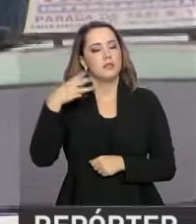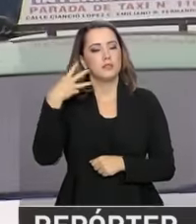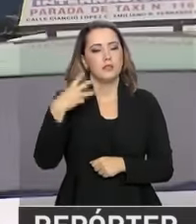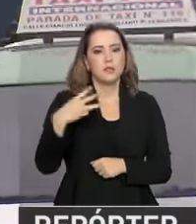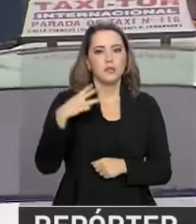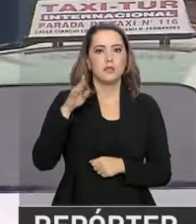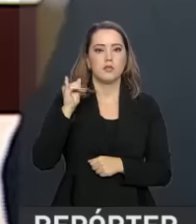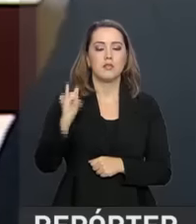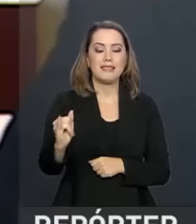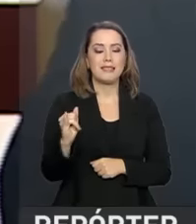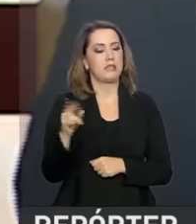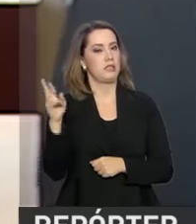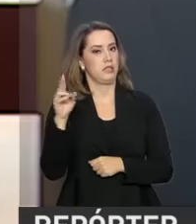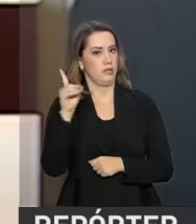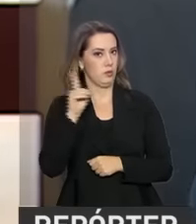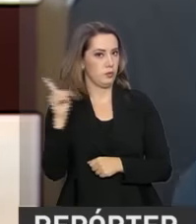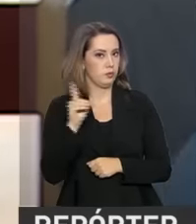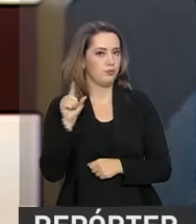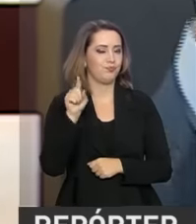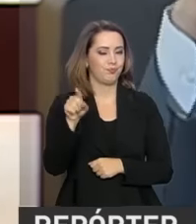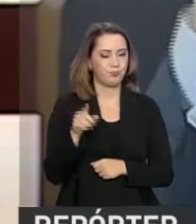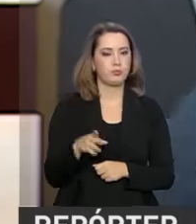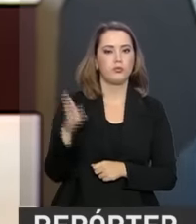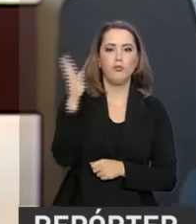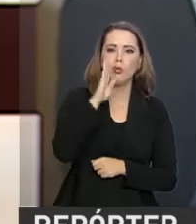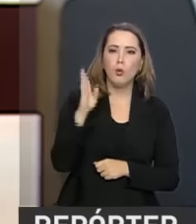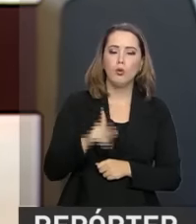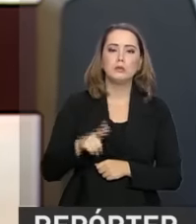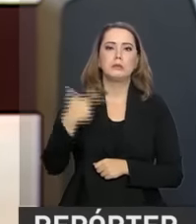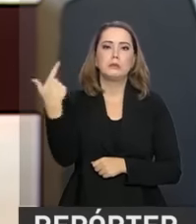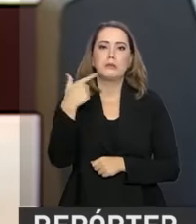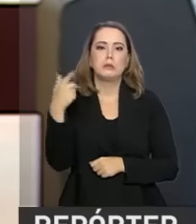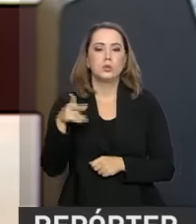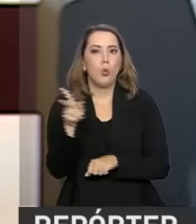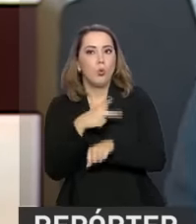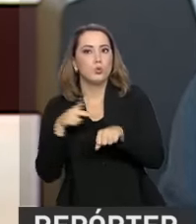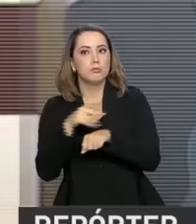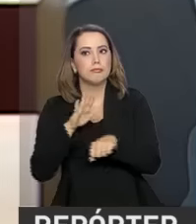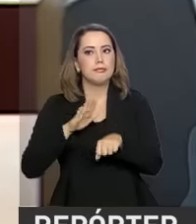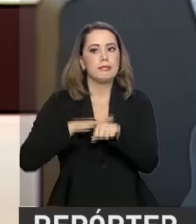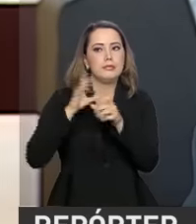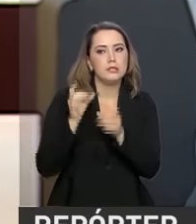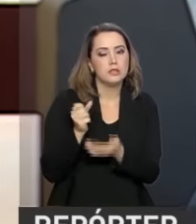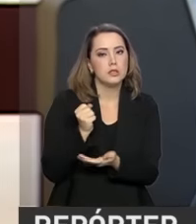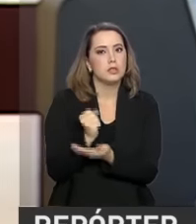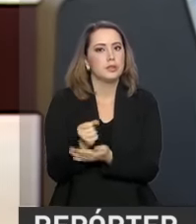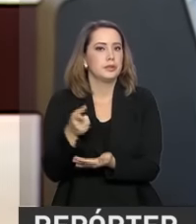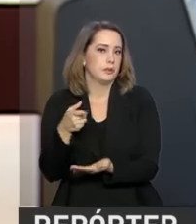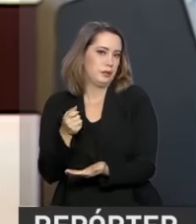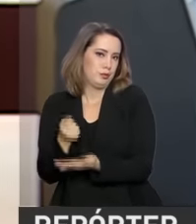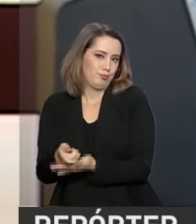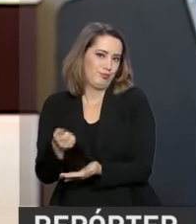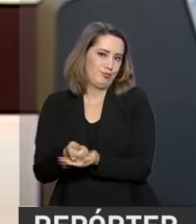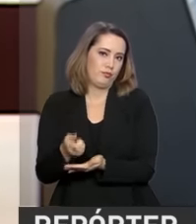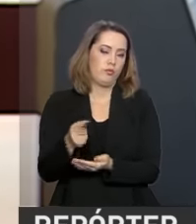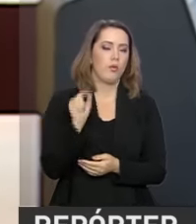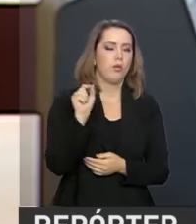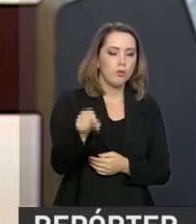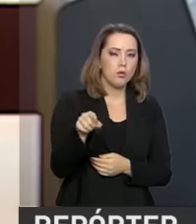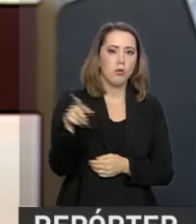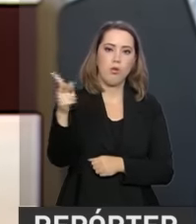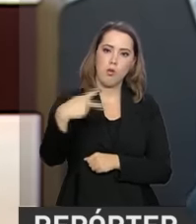milhões de dólares O Brasil é o segundo maior investidor no Paraguai e muitas empresas brasileiras